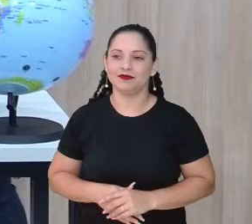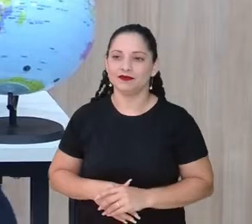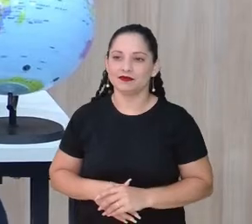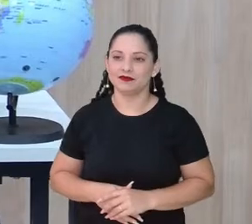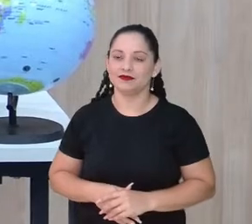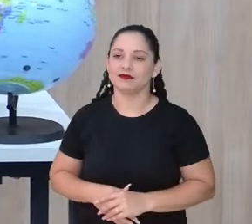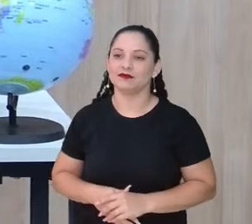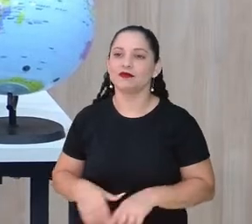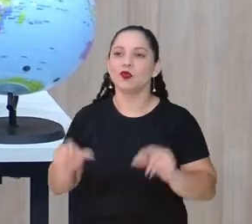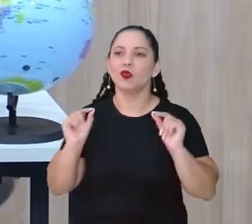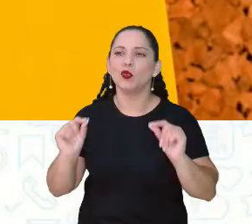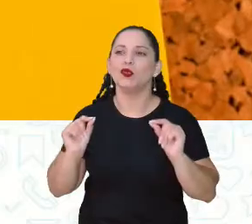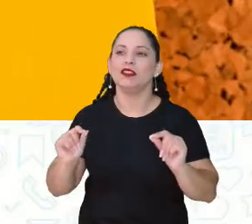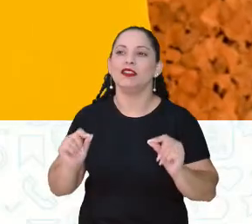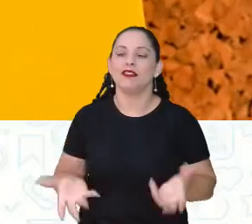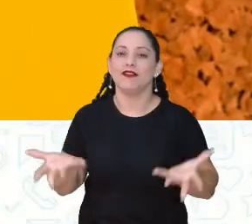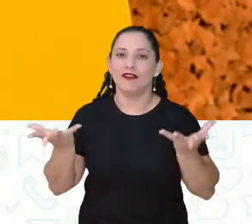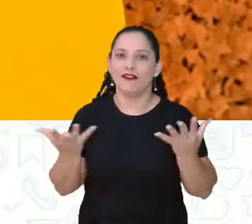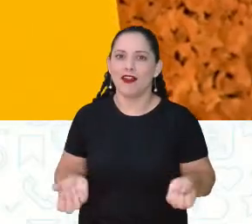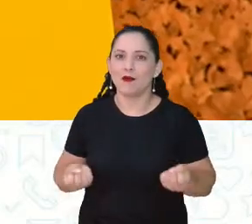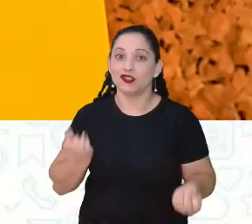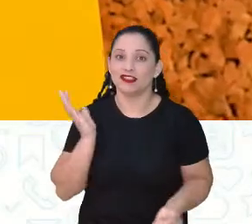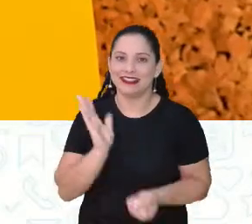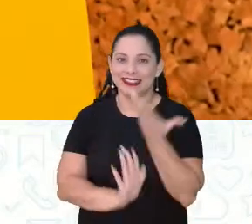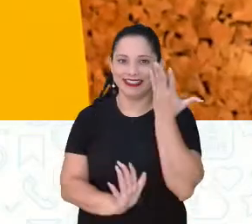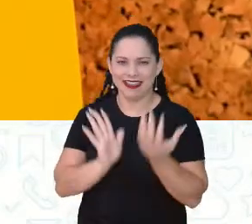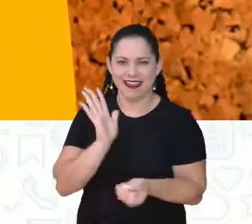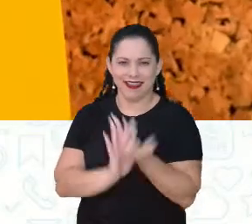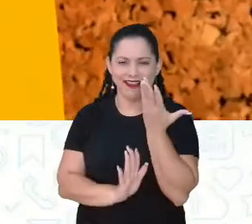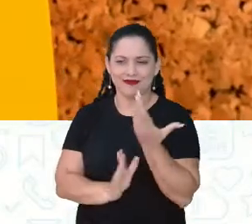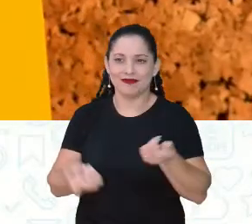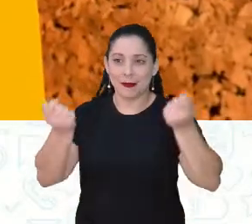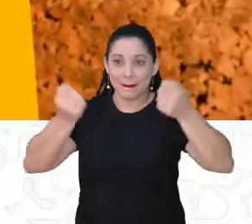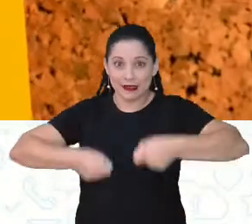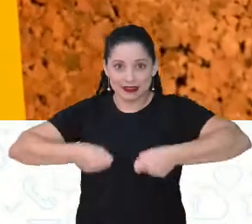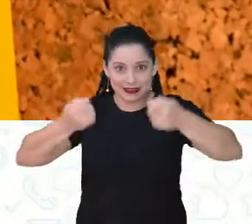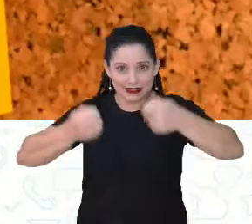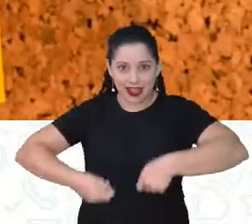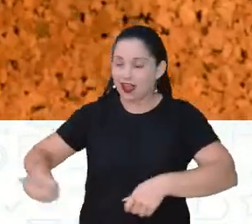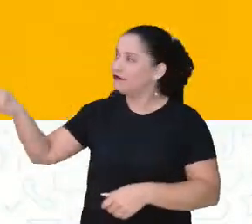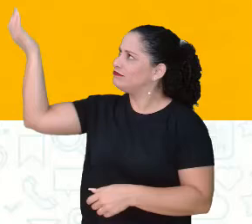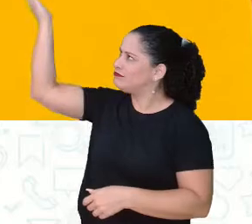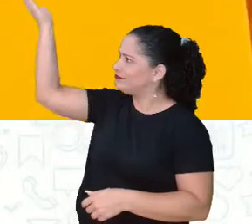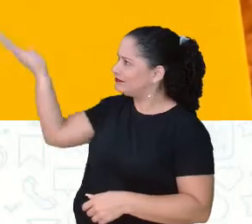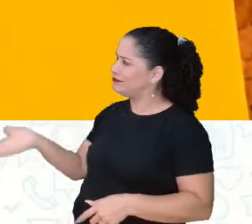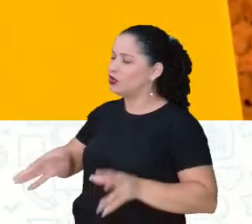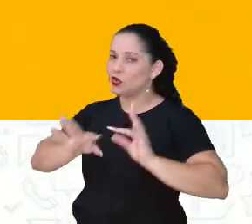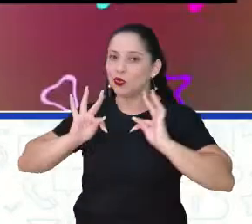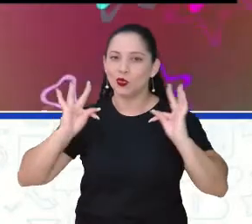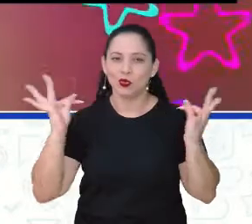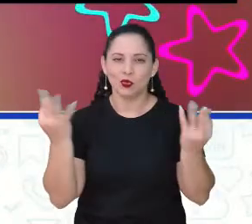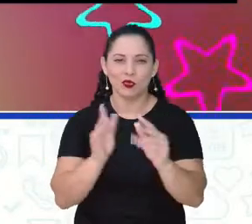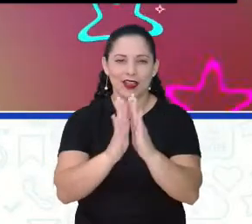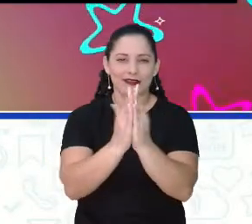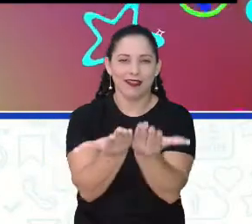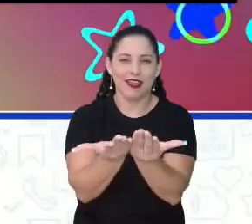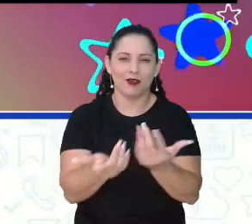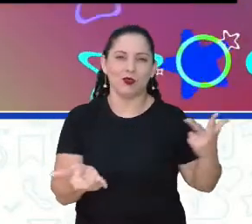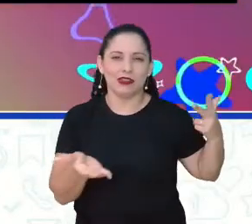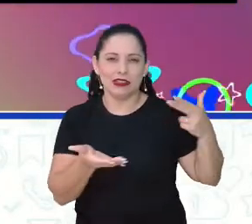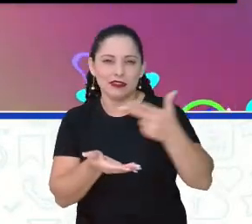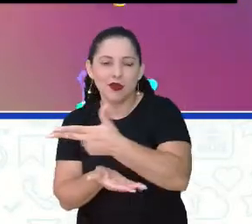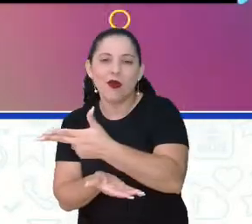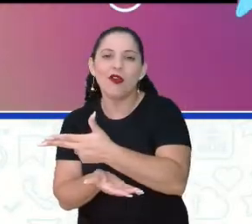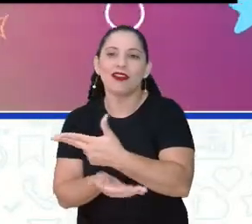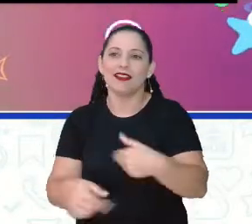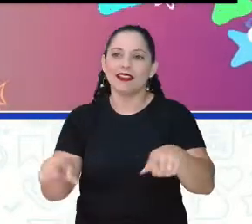é a hora de construir. A gente vai precisar de tudo isso, né? Caderno, tesoura, livro. E aí, eu chamo mais